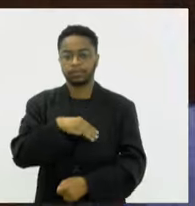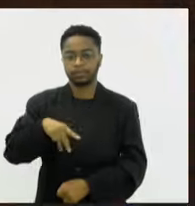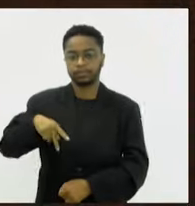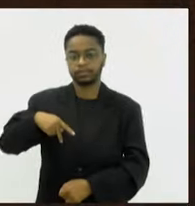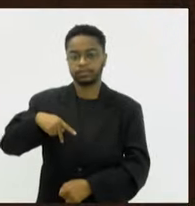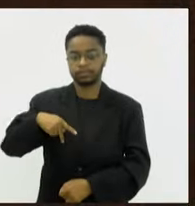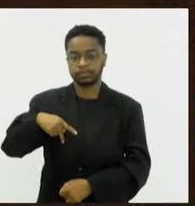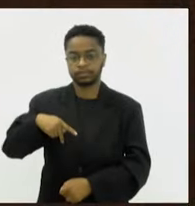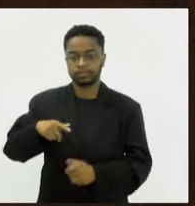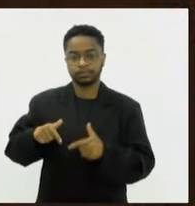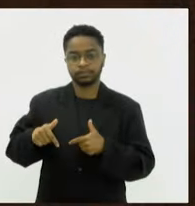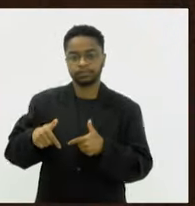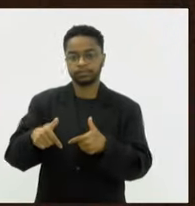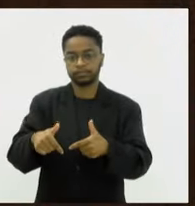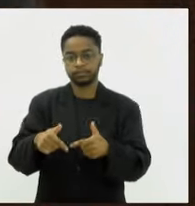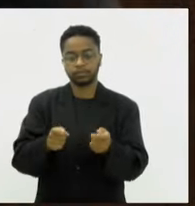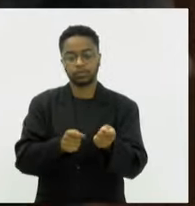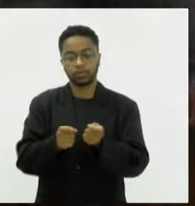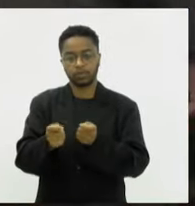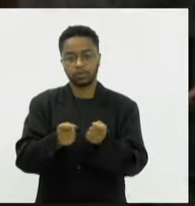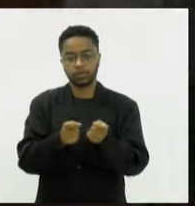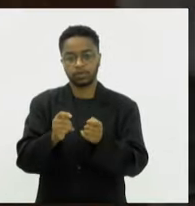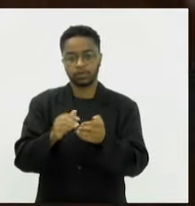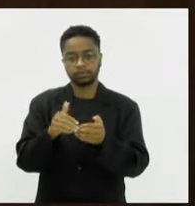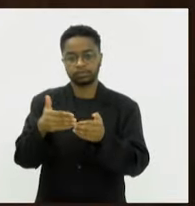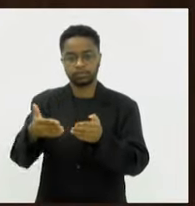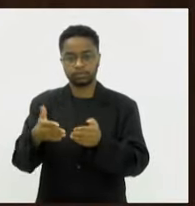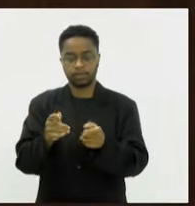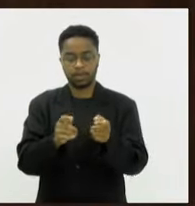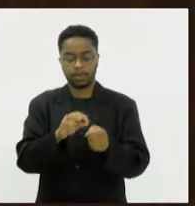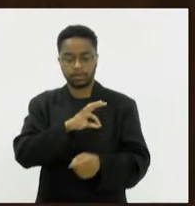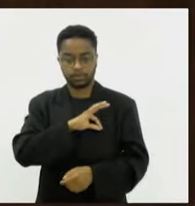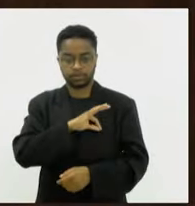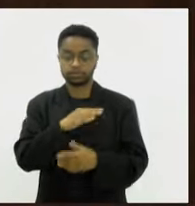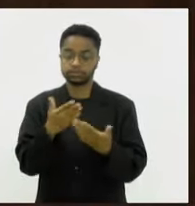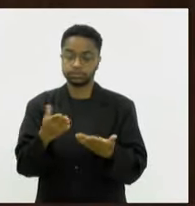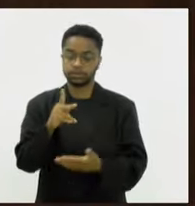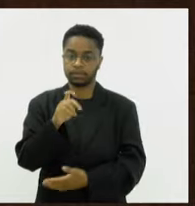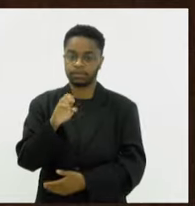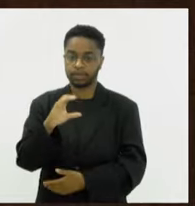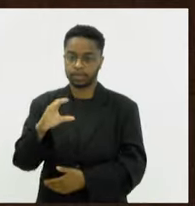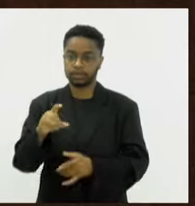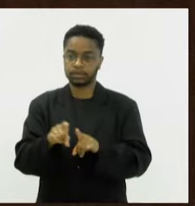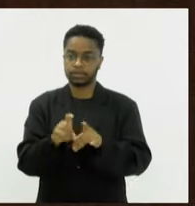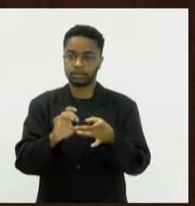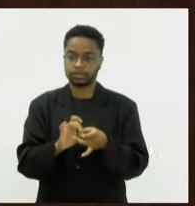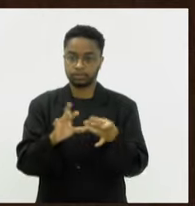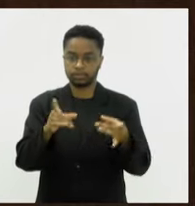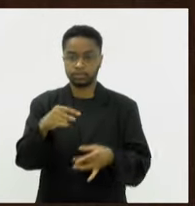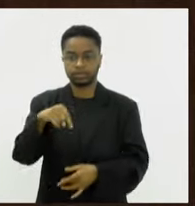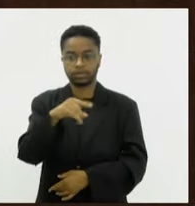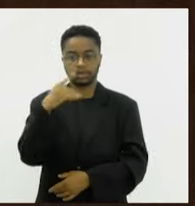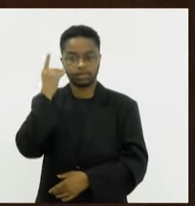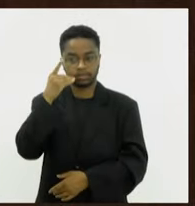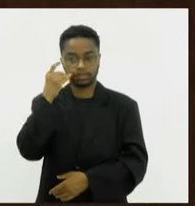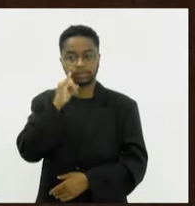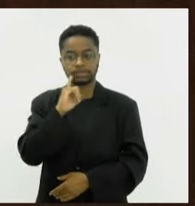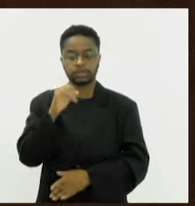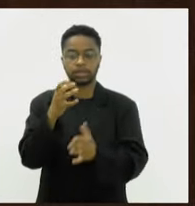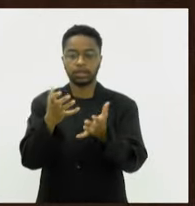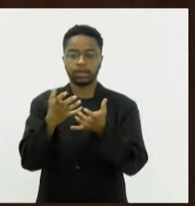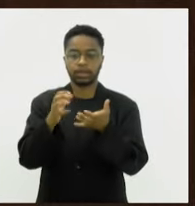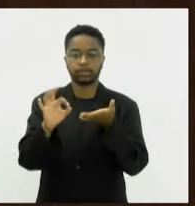Público fazer o controle externo. Então, também é uma PEC que está disponibilizada aqui aos deputados e às deputadas que